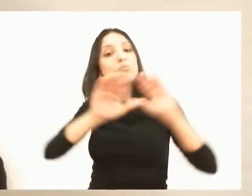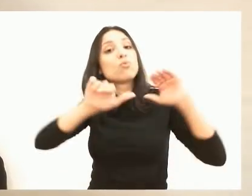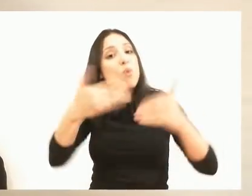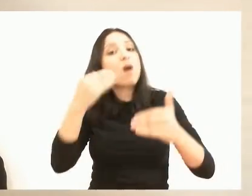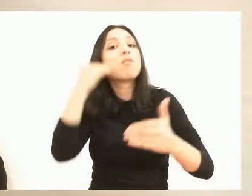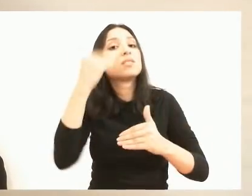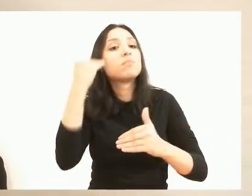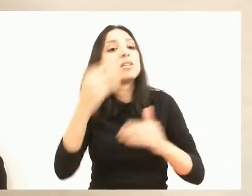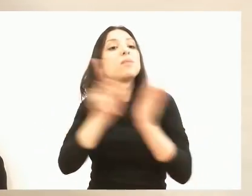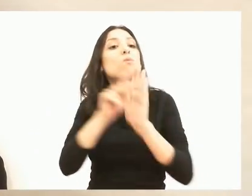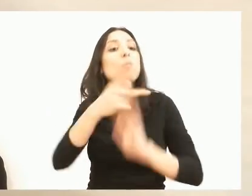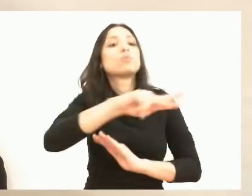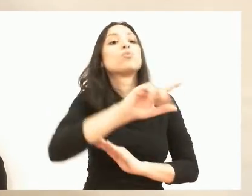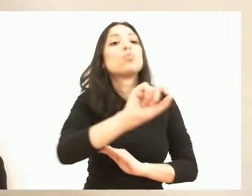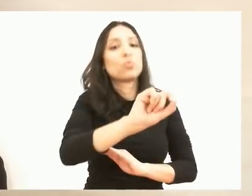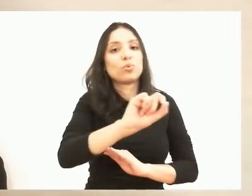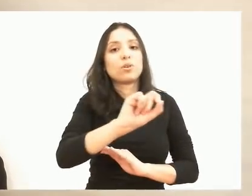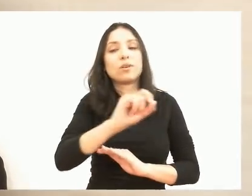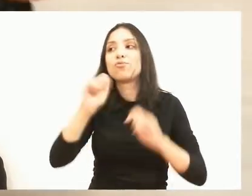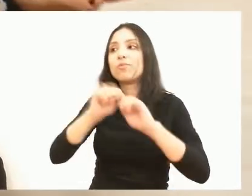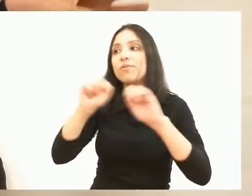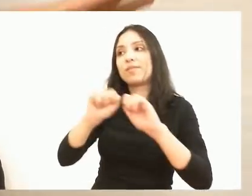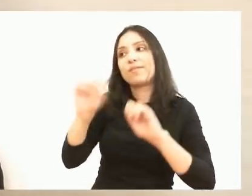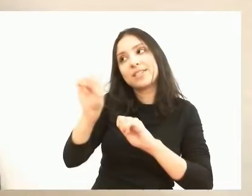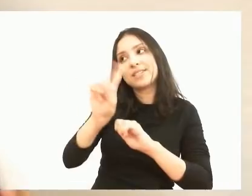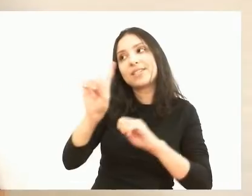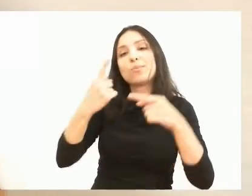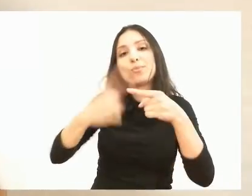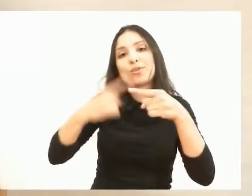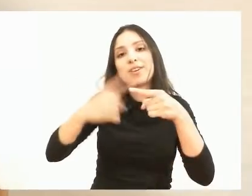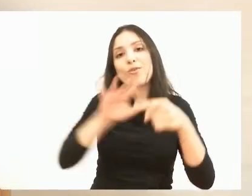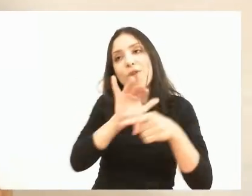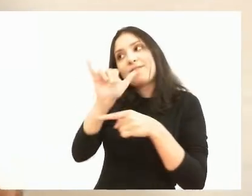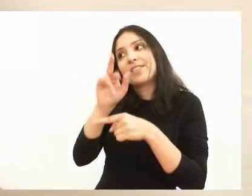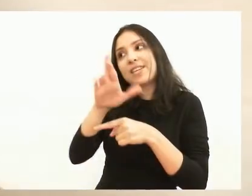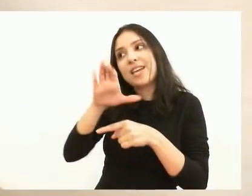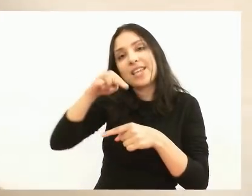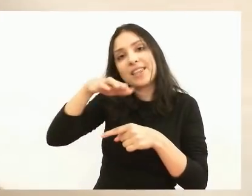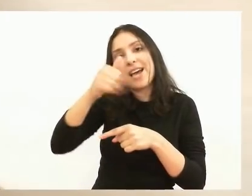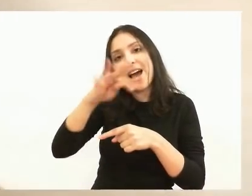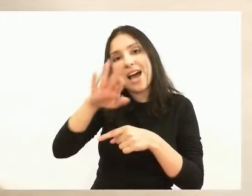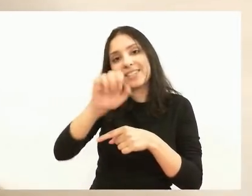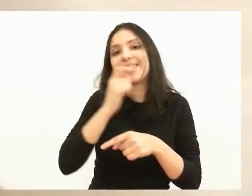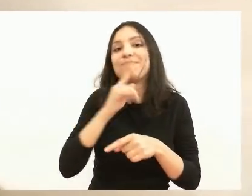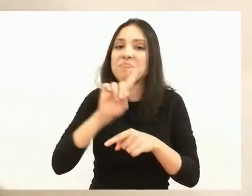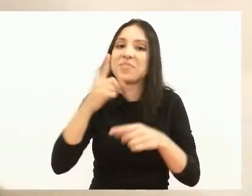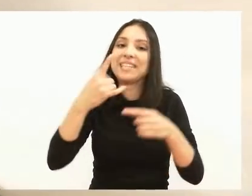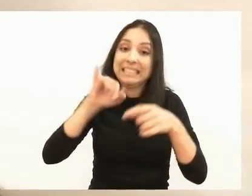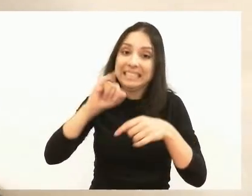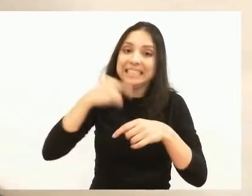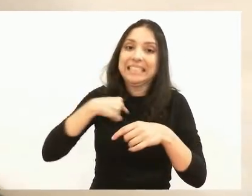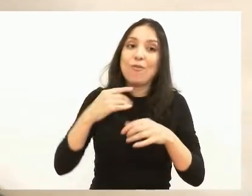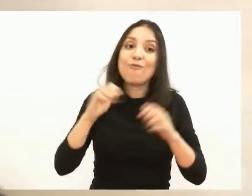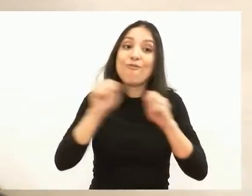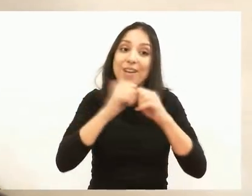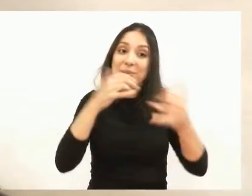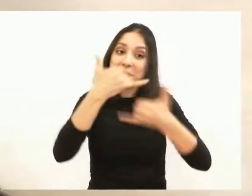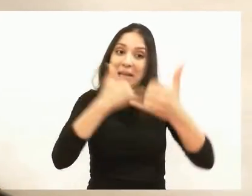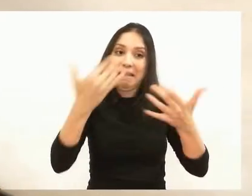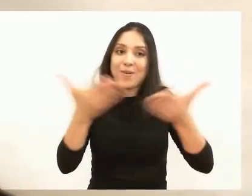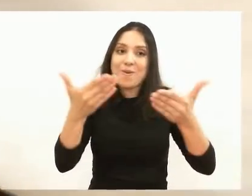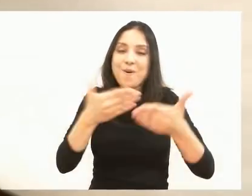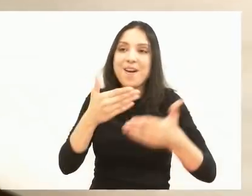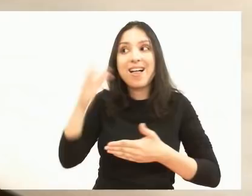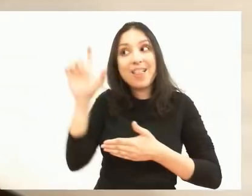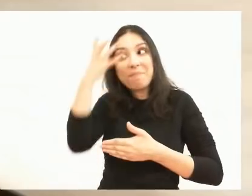convido todo mundo é que a gente não vai fazer isso agora porque eu não avisei a renata se ela vai ficar brava comigo mas o que eu faria é